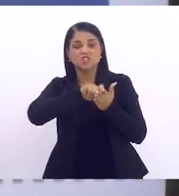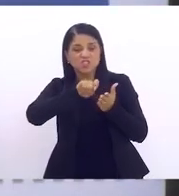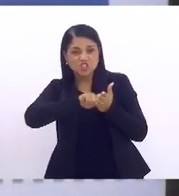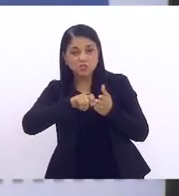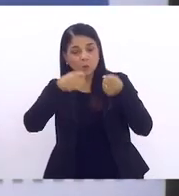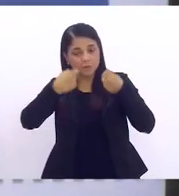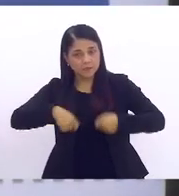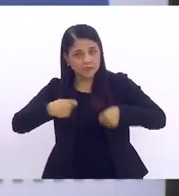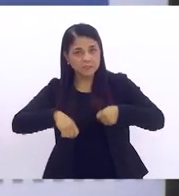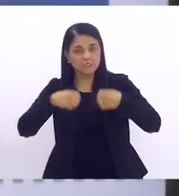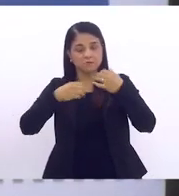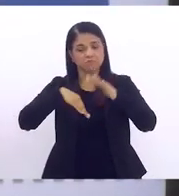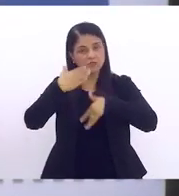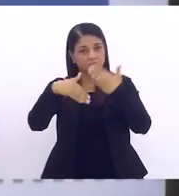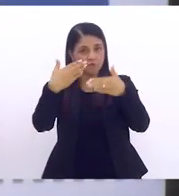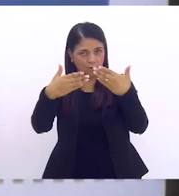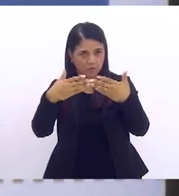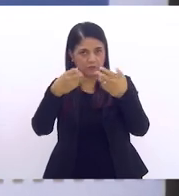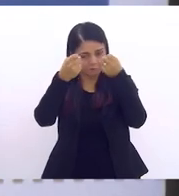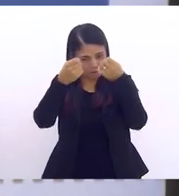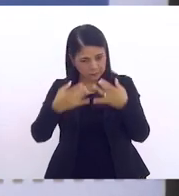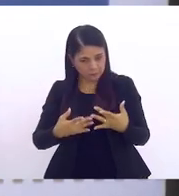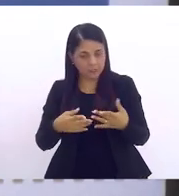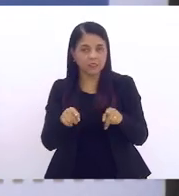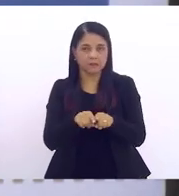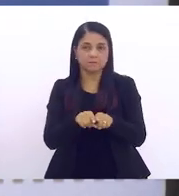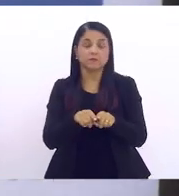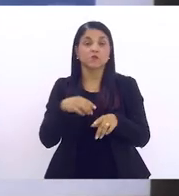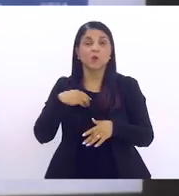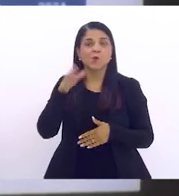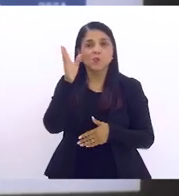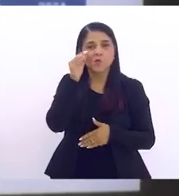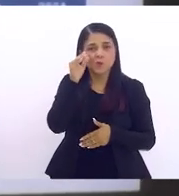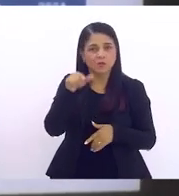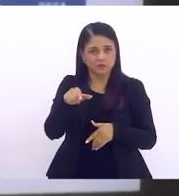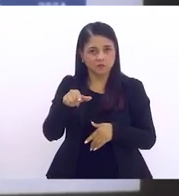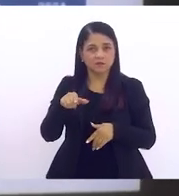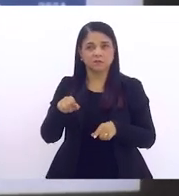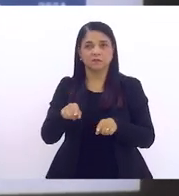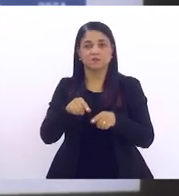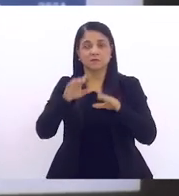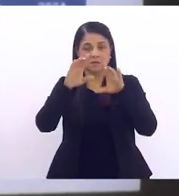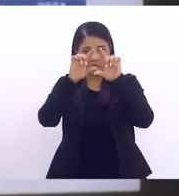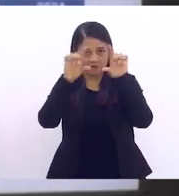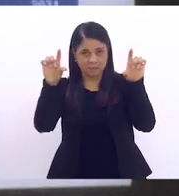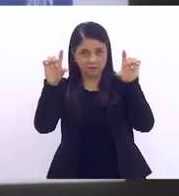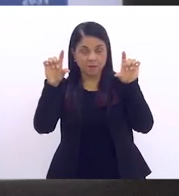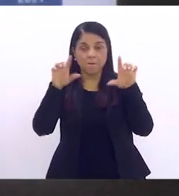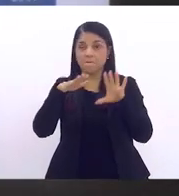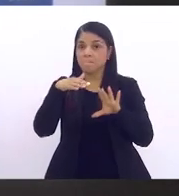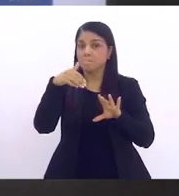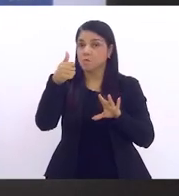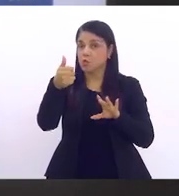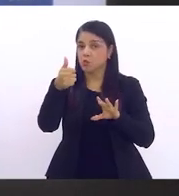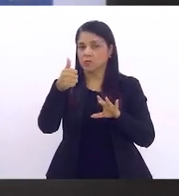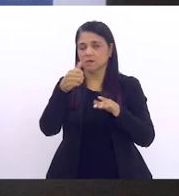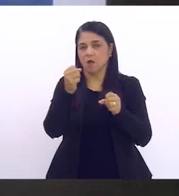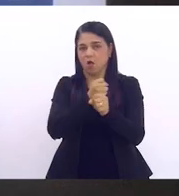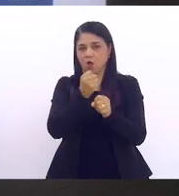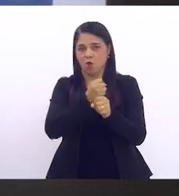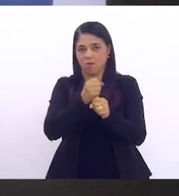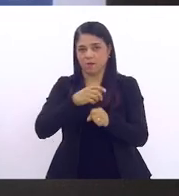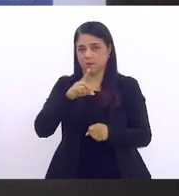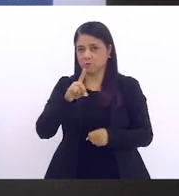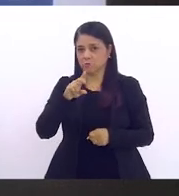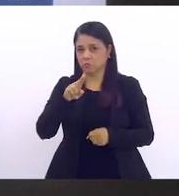precisa desenvolver aqui só para uma curiosidade no bloco aqui de cima são as melhorias da da da Dutra e de baixo